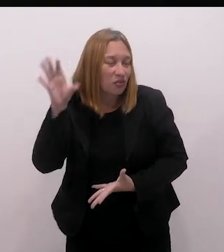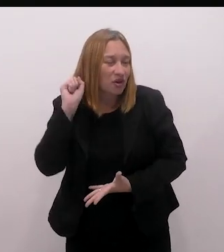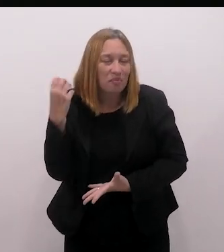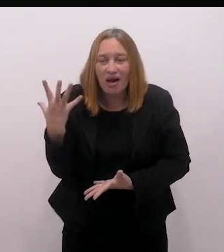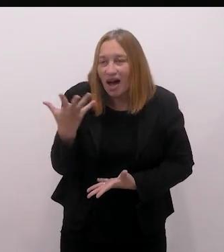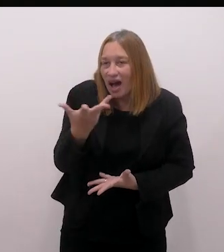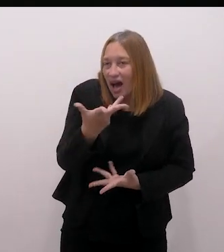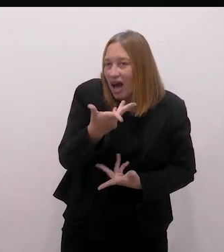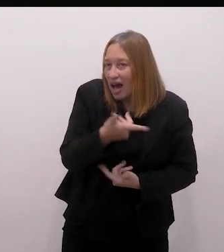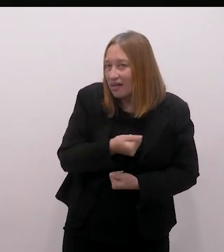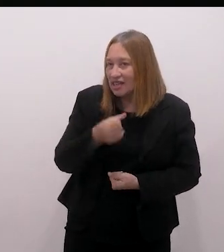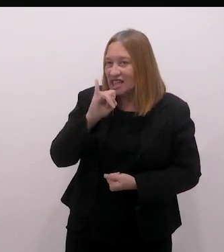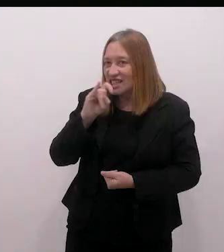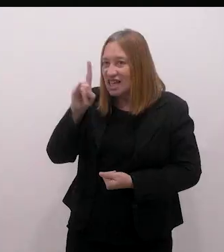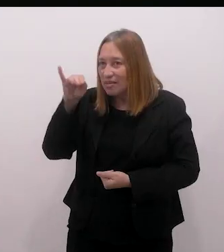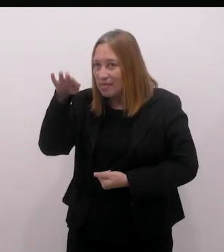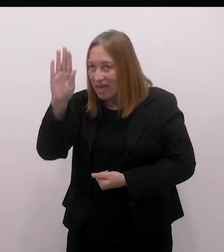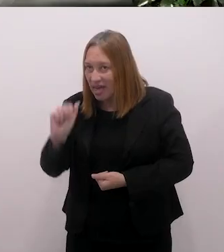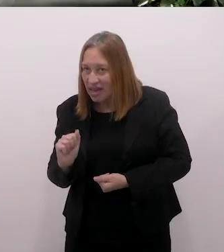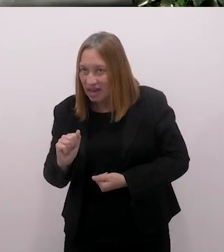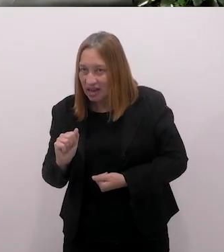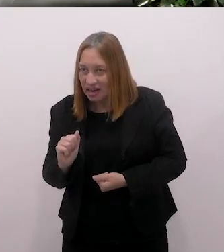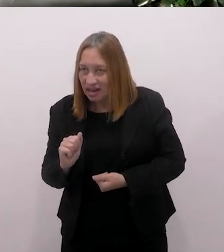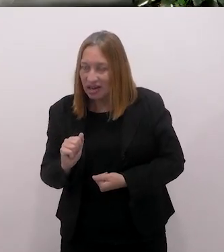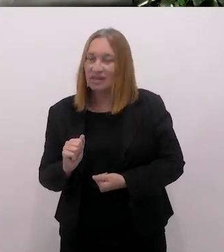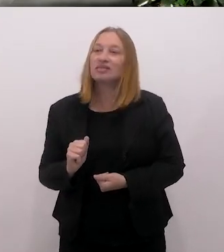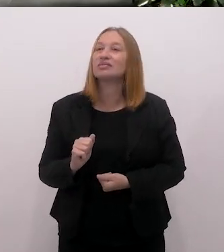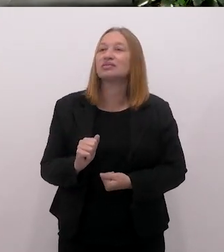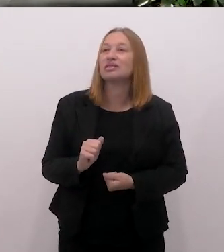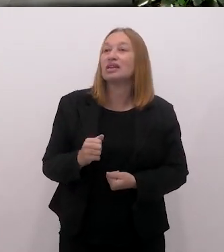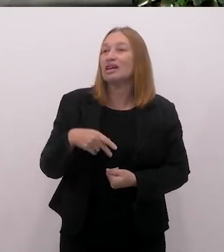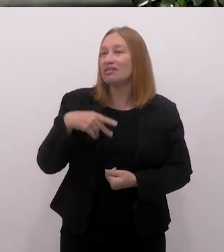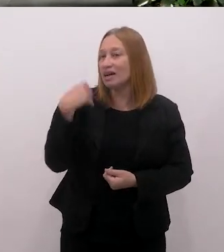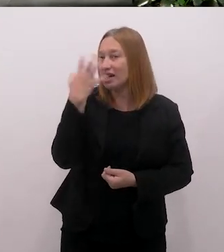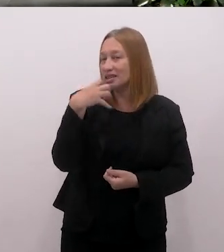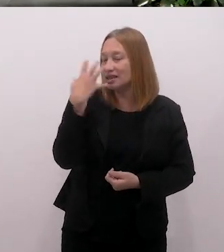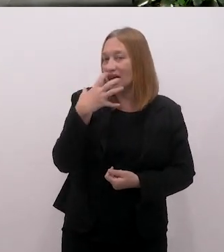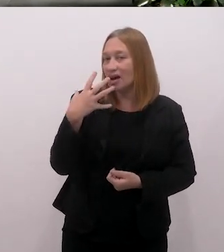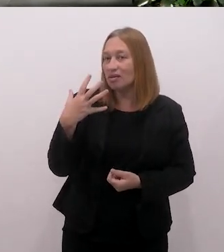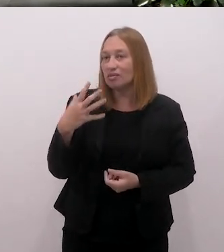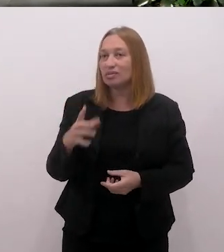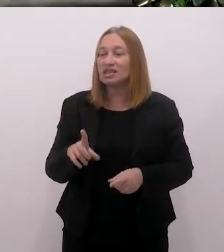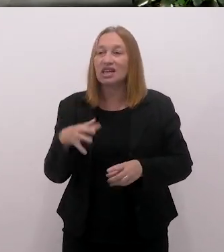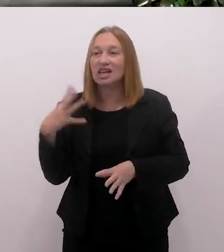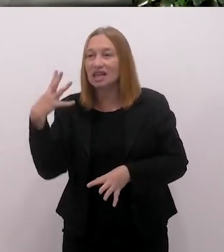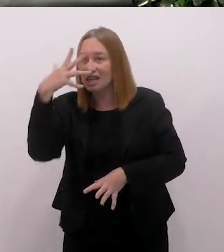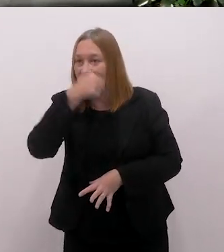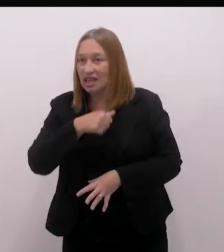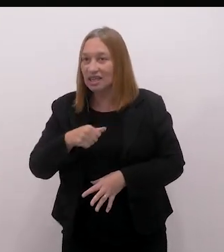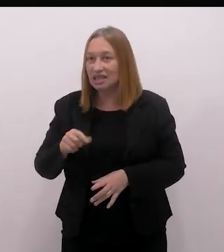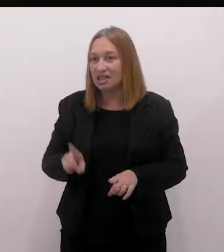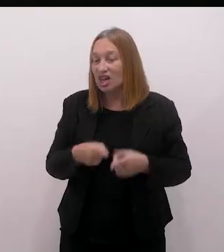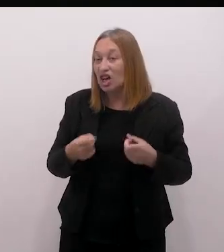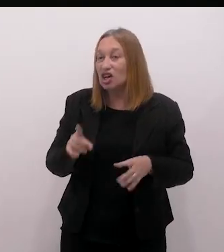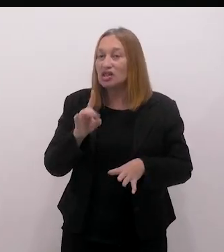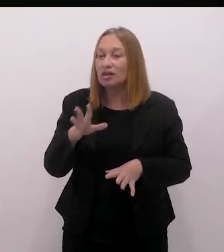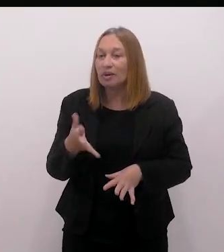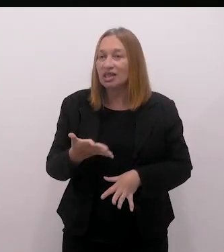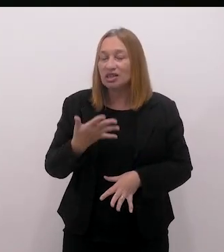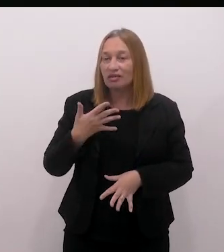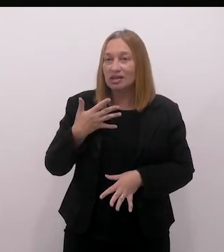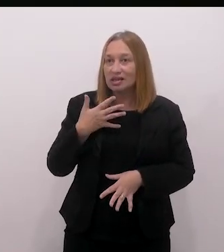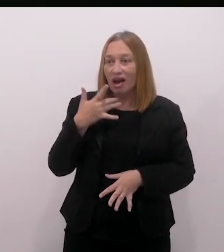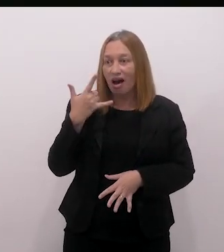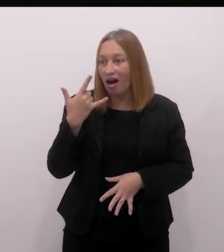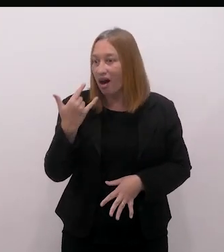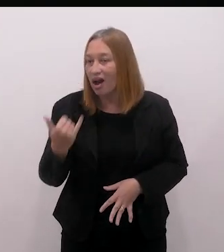a maravilhosa Isabela. Você que está aí, continua. Porque ela vai cantar uma música linda do espetáculo só para te deixar com água na